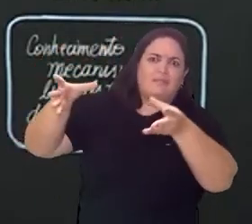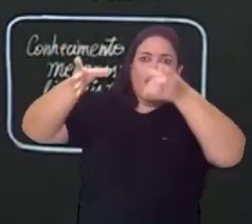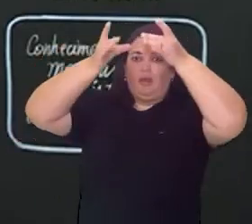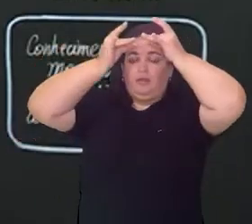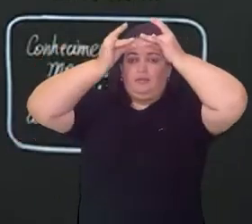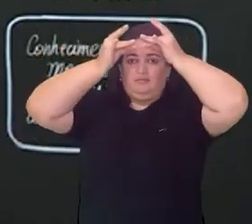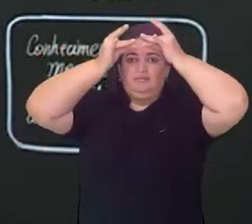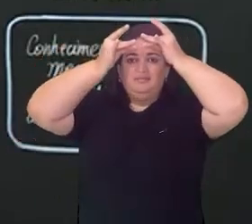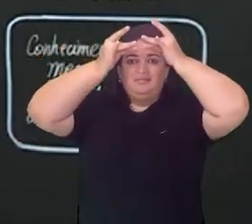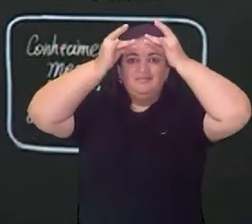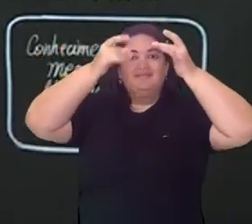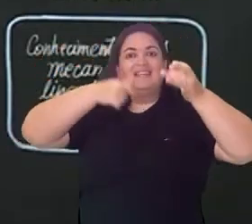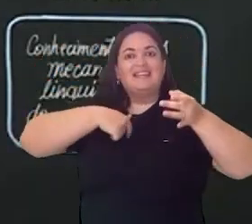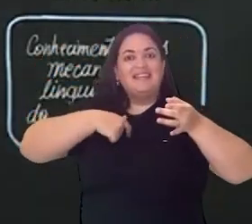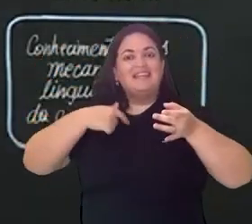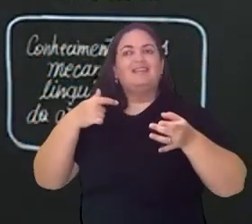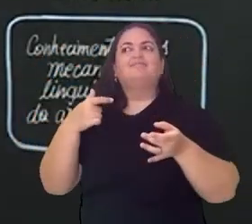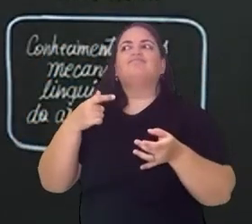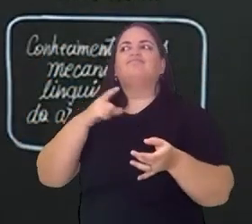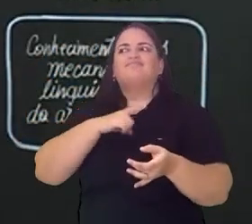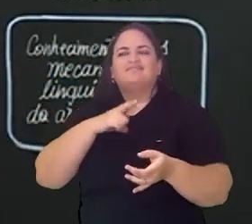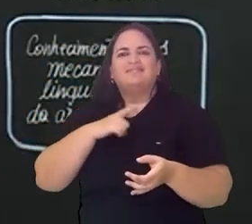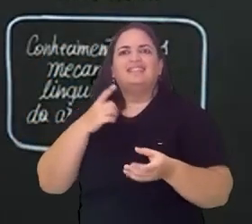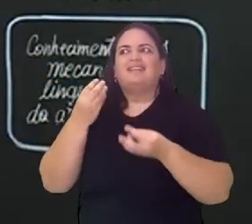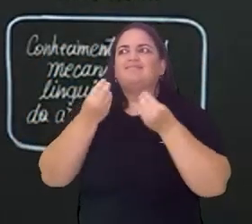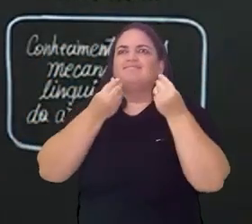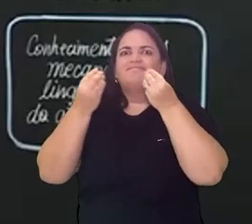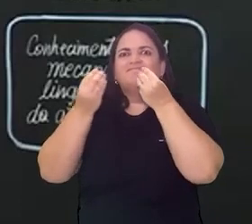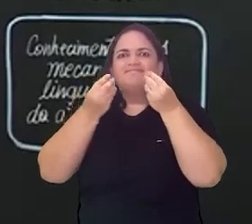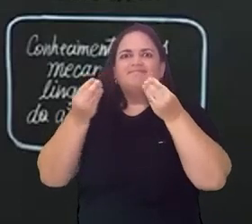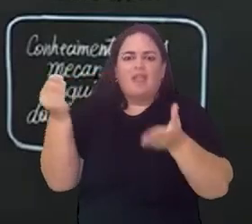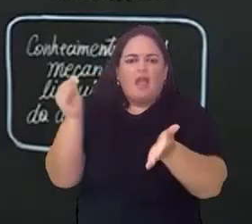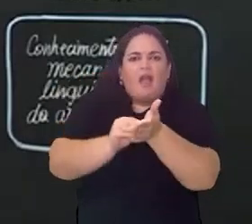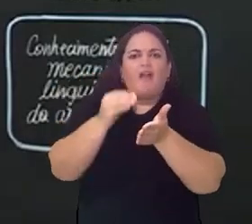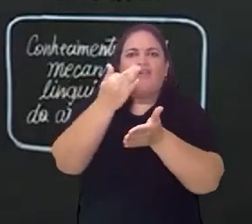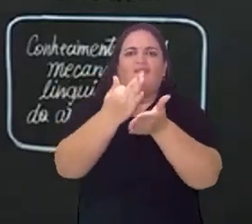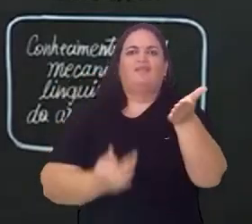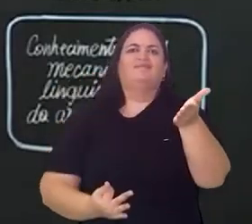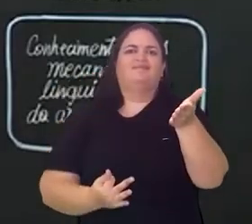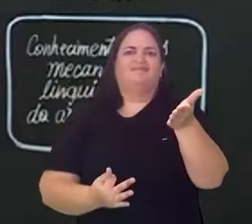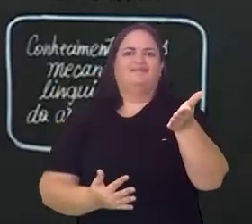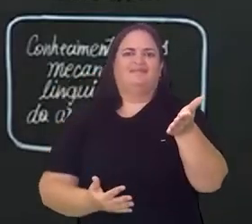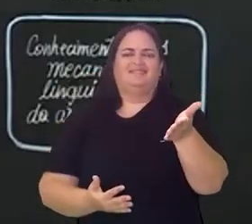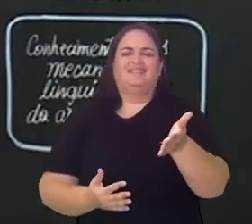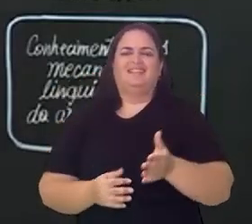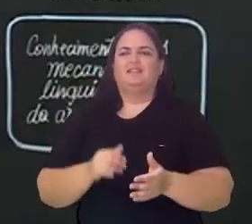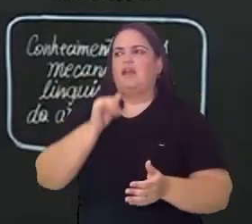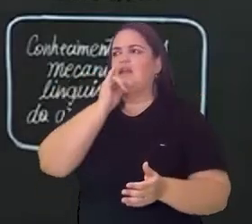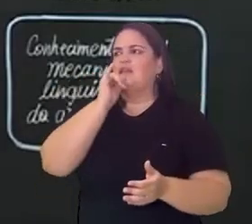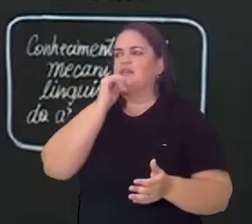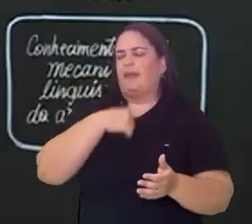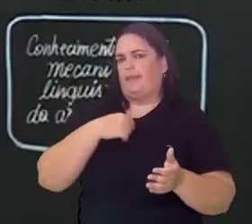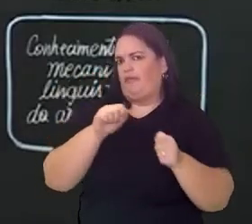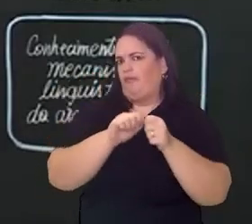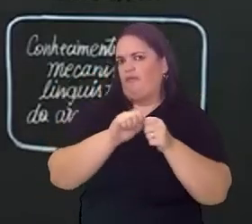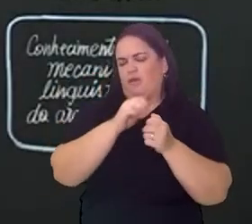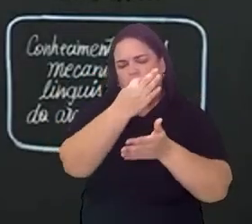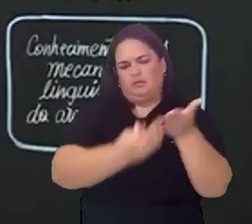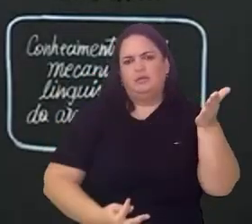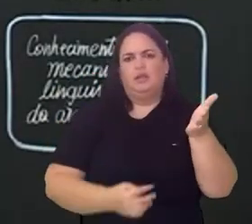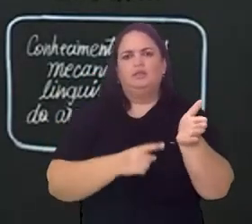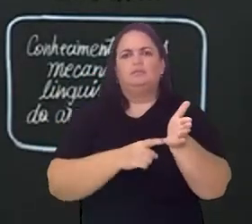ter elementos que garantam o conteúdo do meu texto. Se eu for fazer uma redação, um texto dissertativo ou argumentativo, por